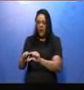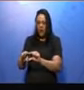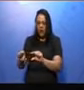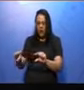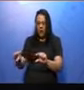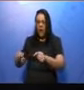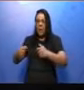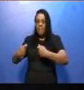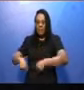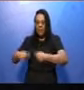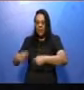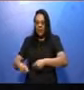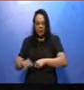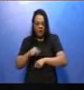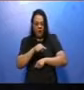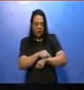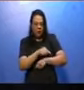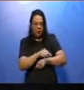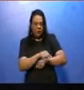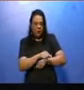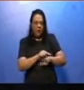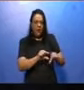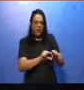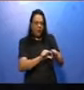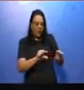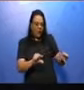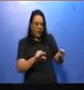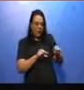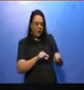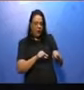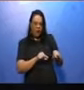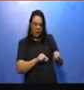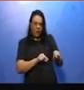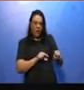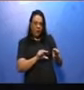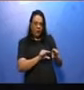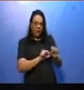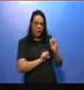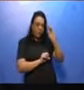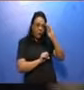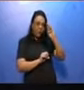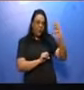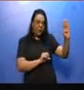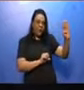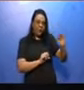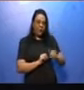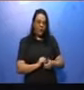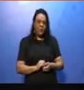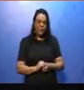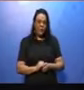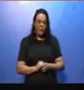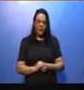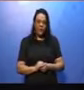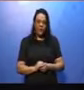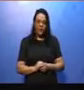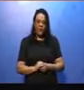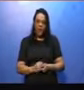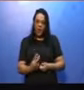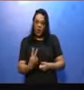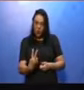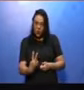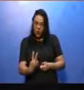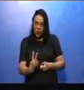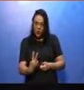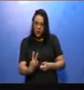a oração principal. Então tem duas orações? Sim. A oração subordinada ela possui um período